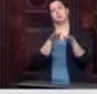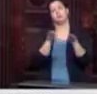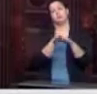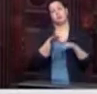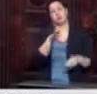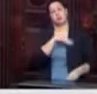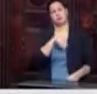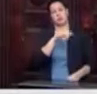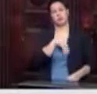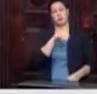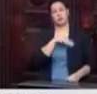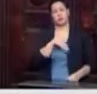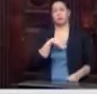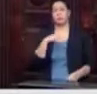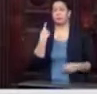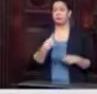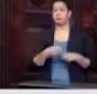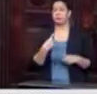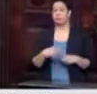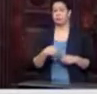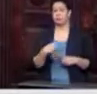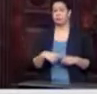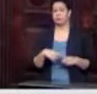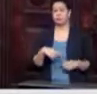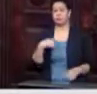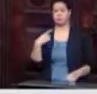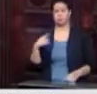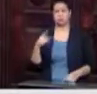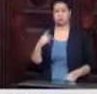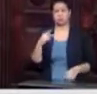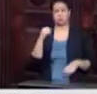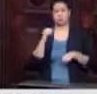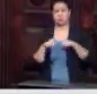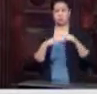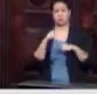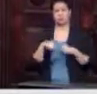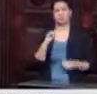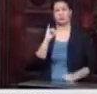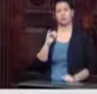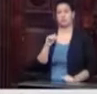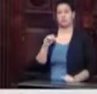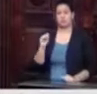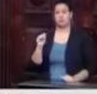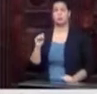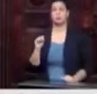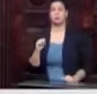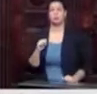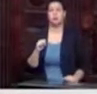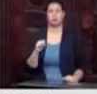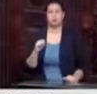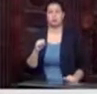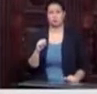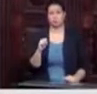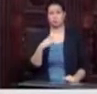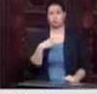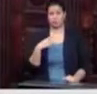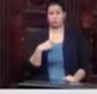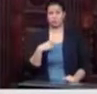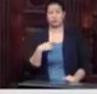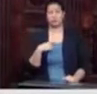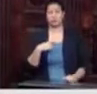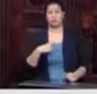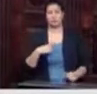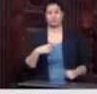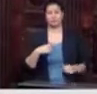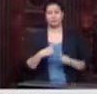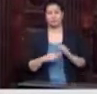salário. Por quê? Porque essa reforma da Previdência traz também uma regra perversa. Ela deixa de excluir